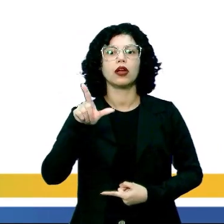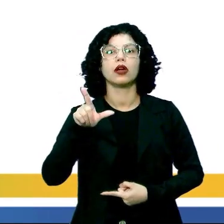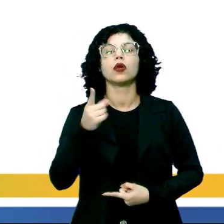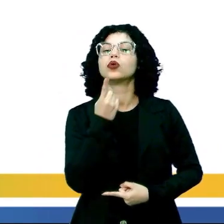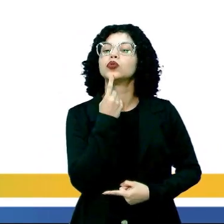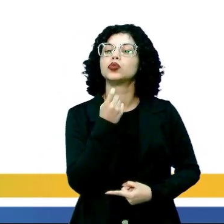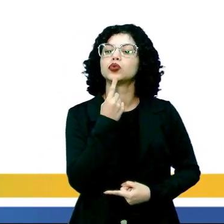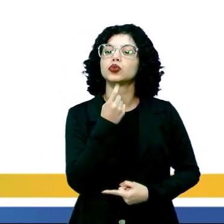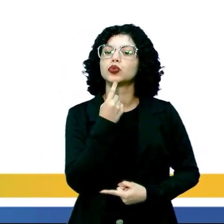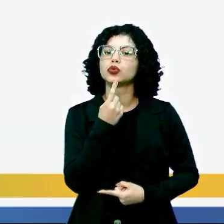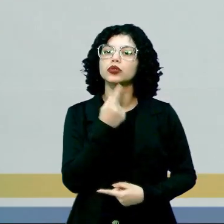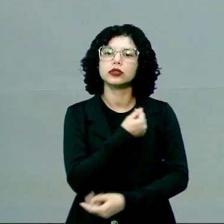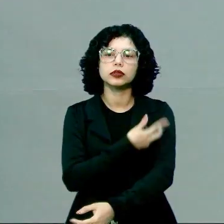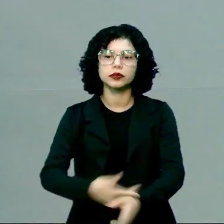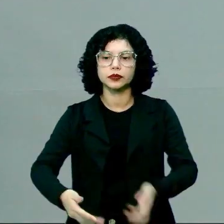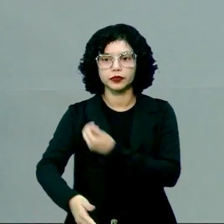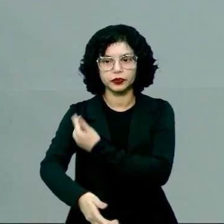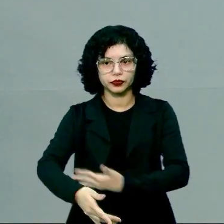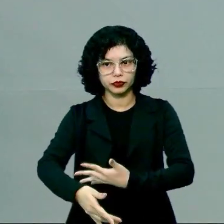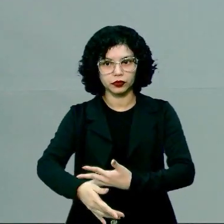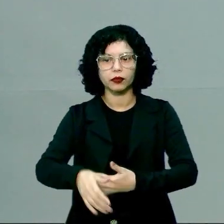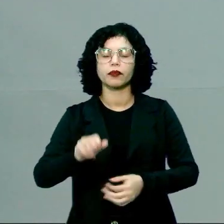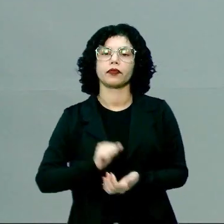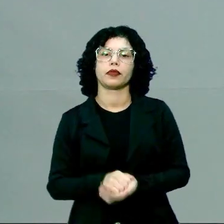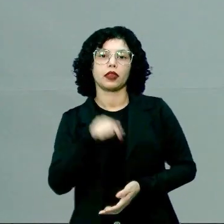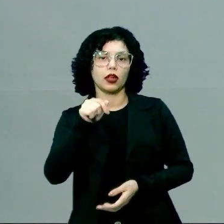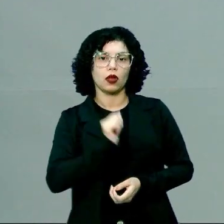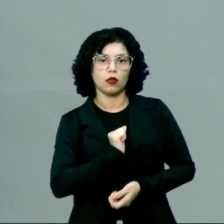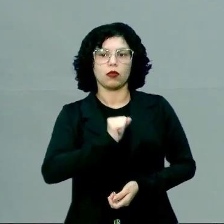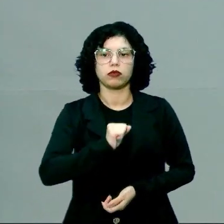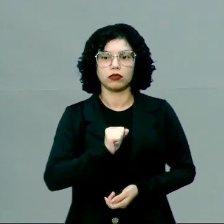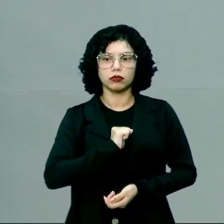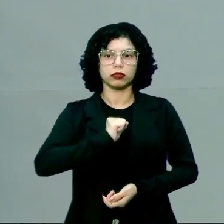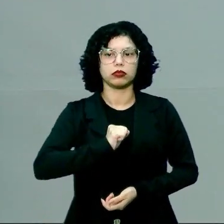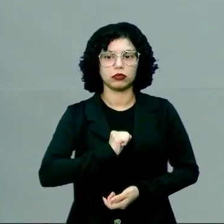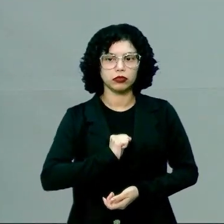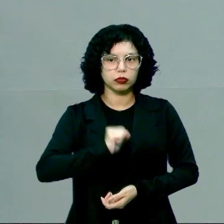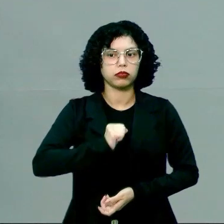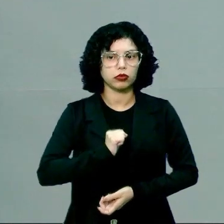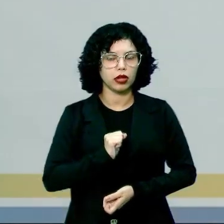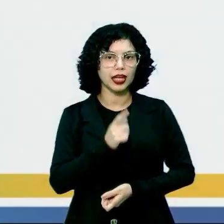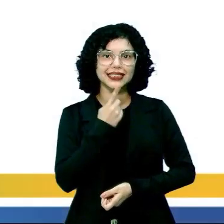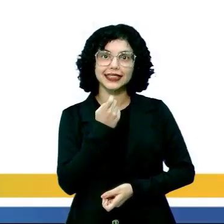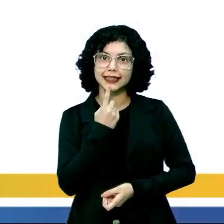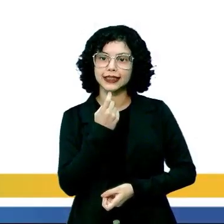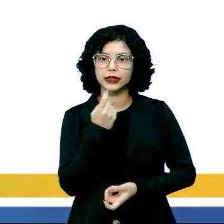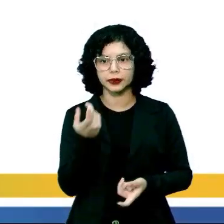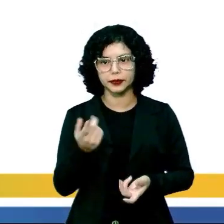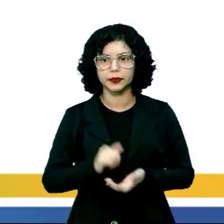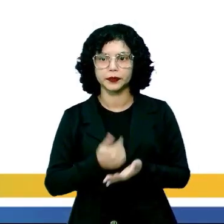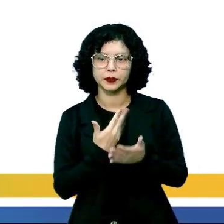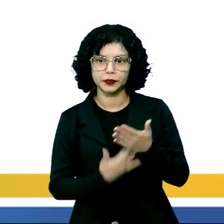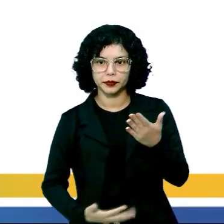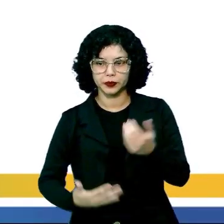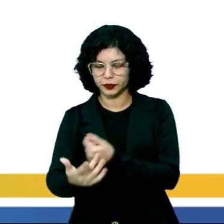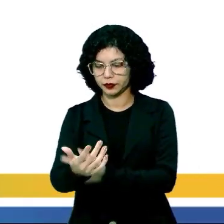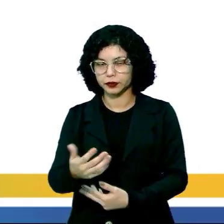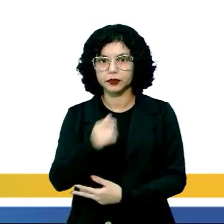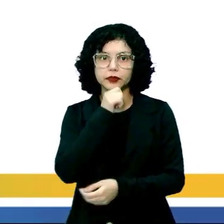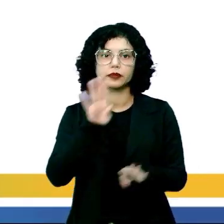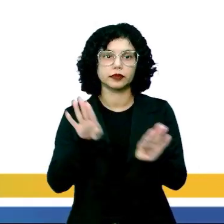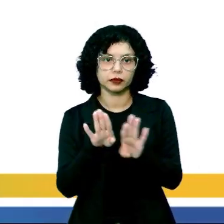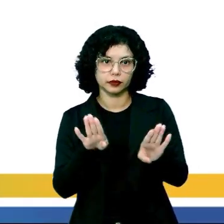O bombeamento do sangue, É ele que faz aquela pulsação, bombeando. E temos o outro, que é